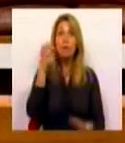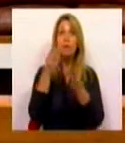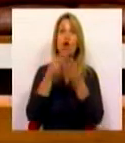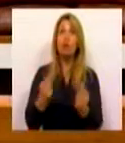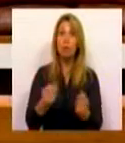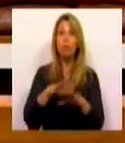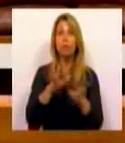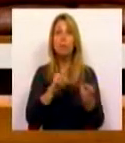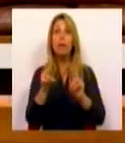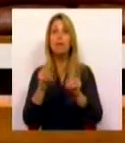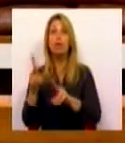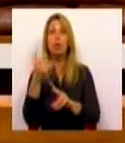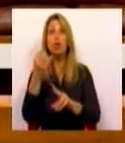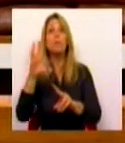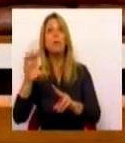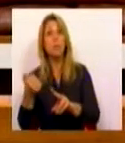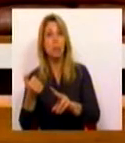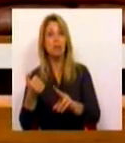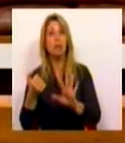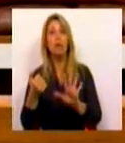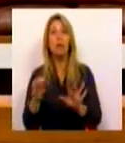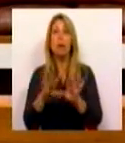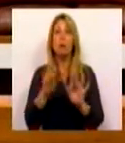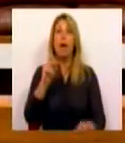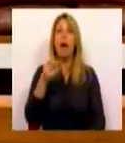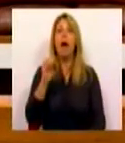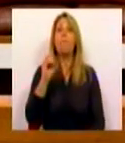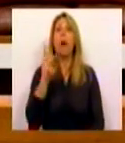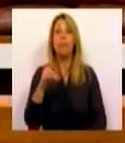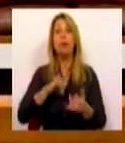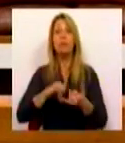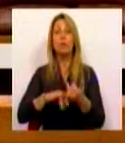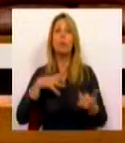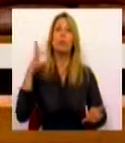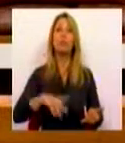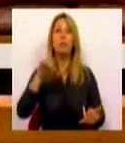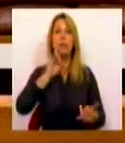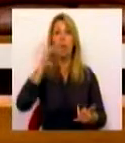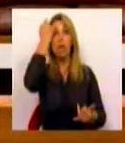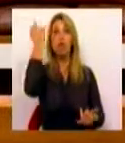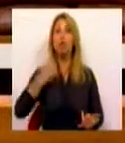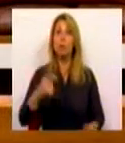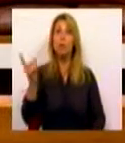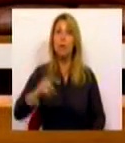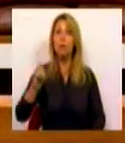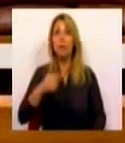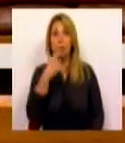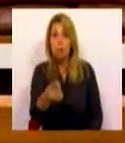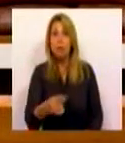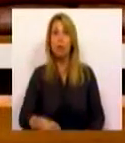nas alterações de 2015, como a APAV e a Associação Portuguesa das Mulheres Juristas recorrentemente